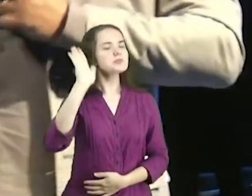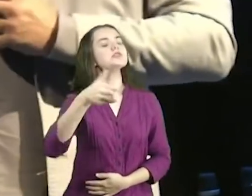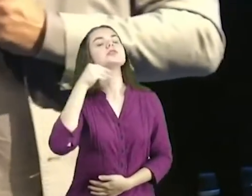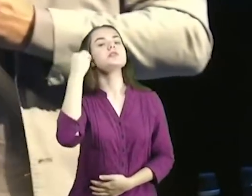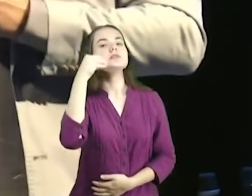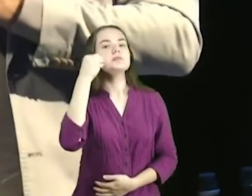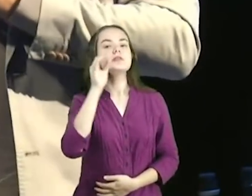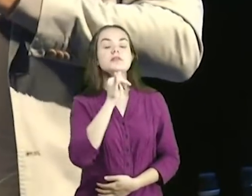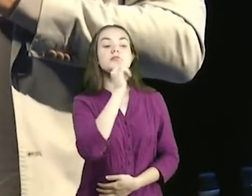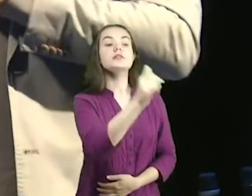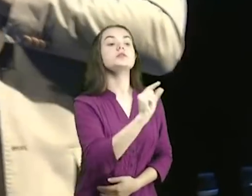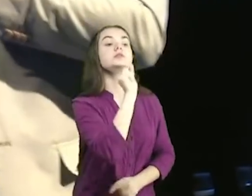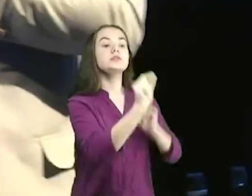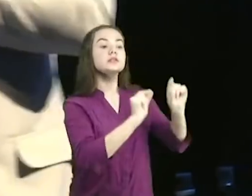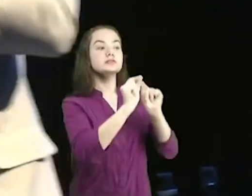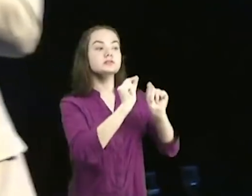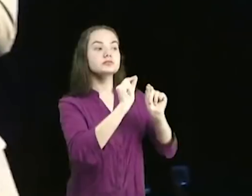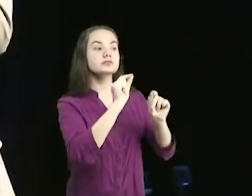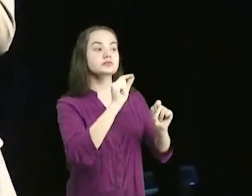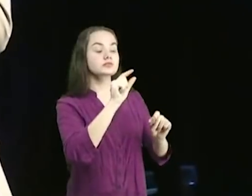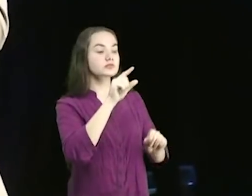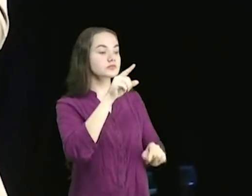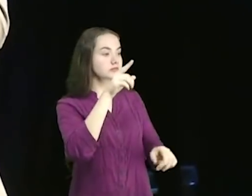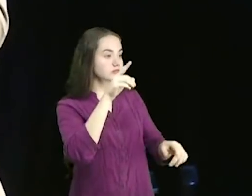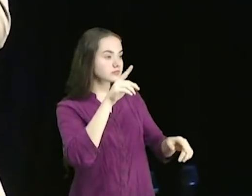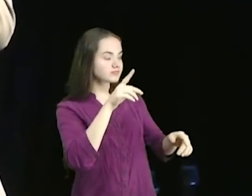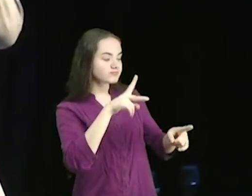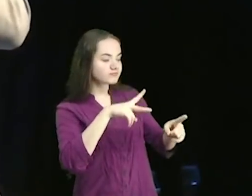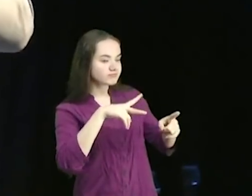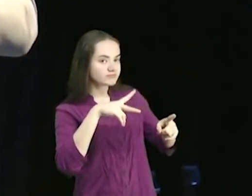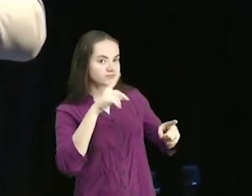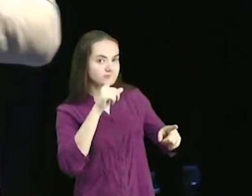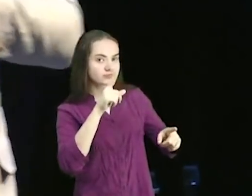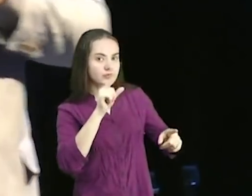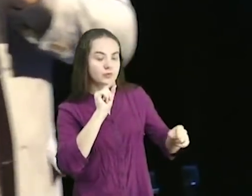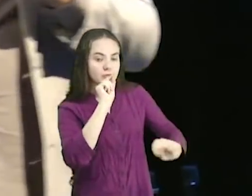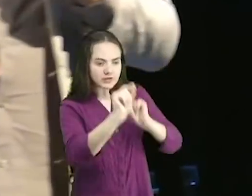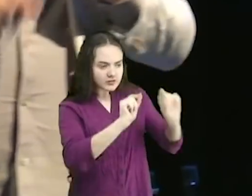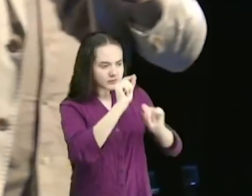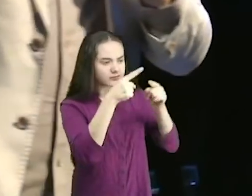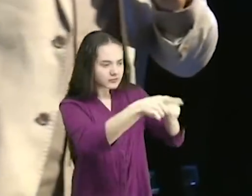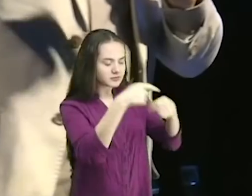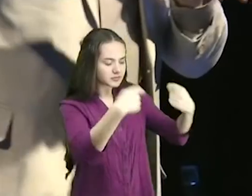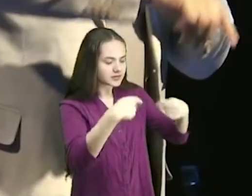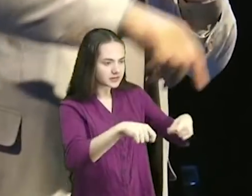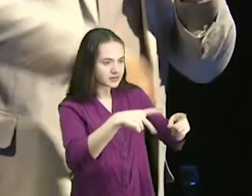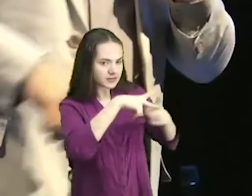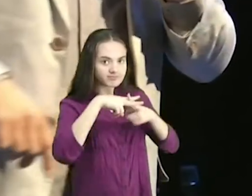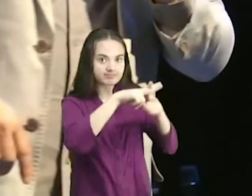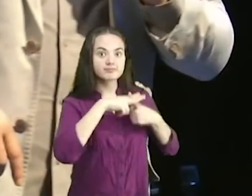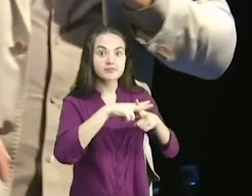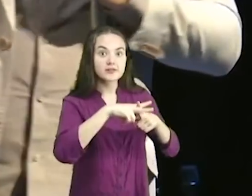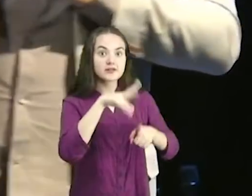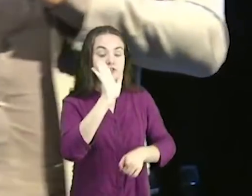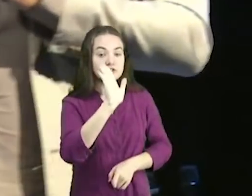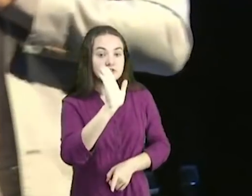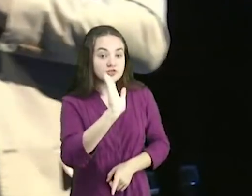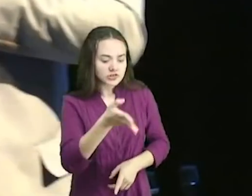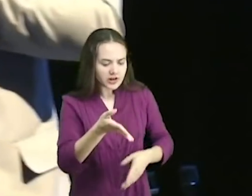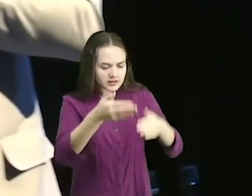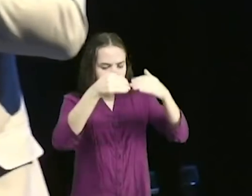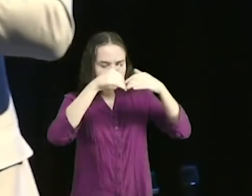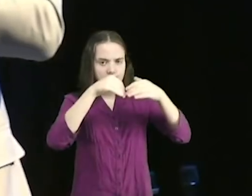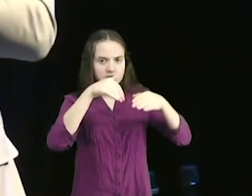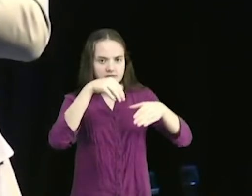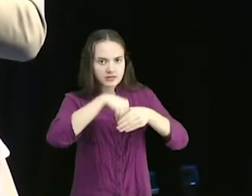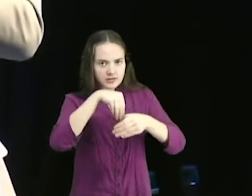experiência, ele vai dizer assim, ó, a solução está dentro da sua casa. A solução está bem mais perto do que você imagina. A solução está